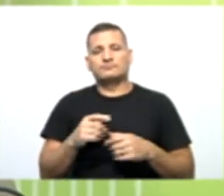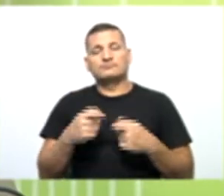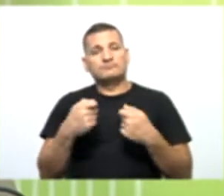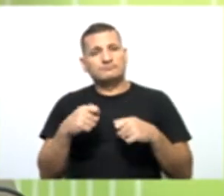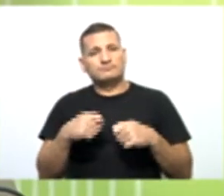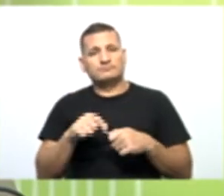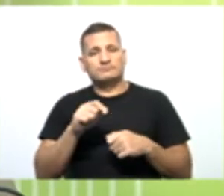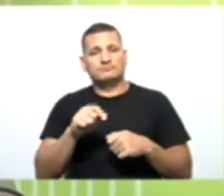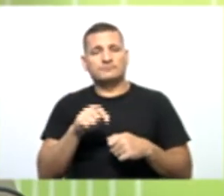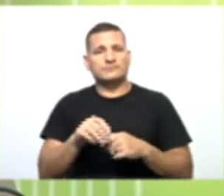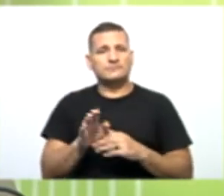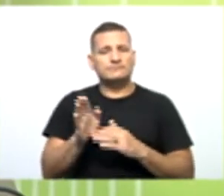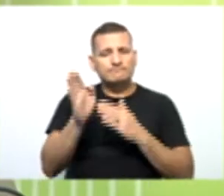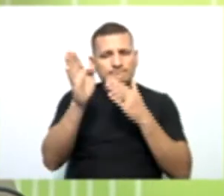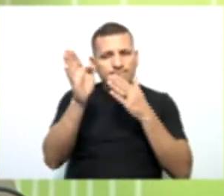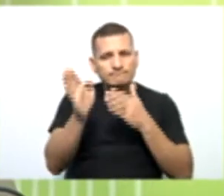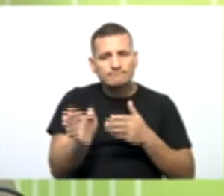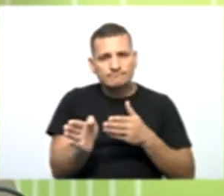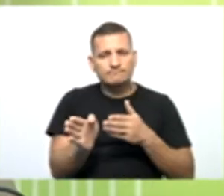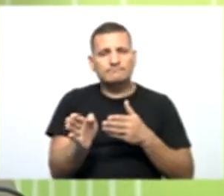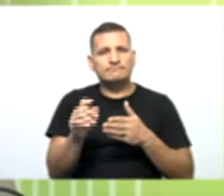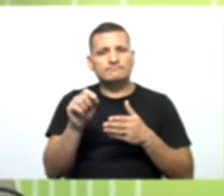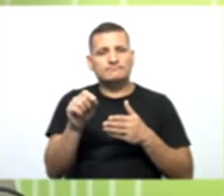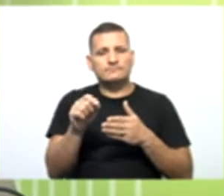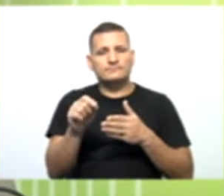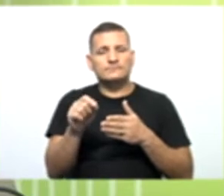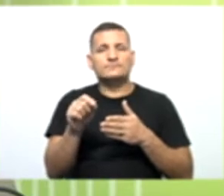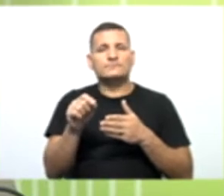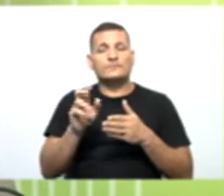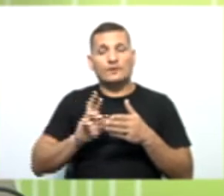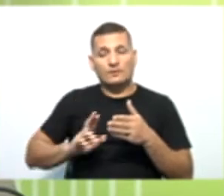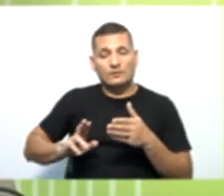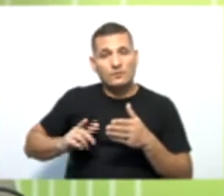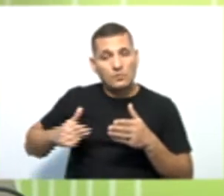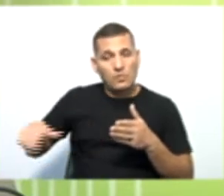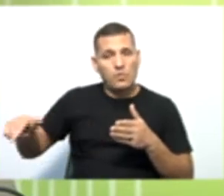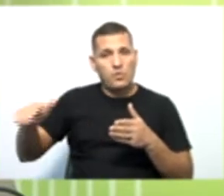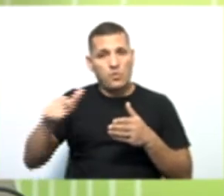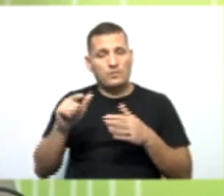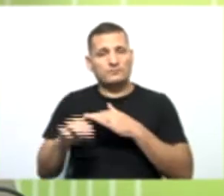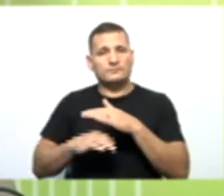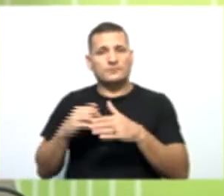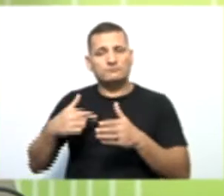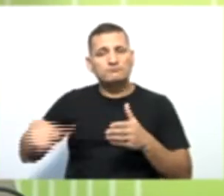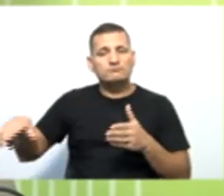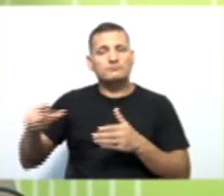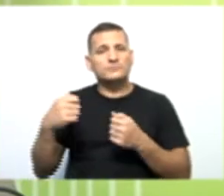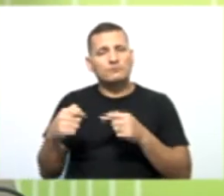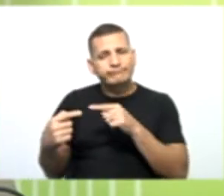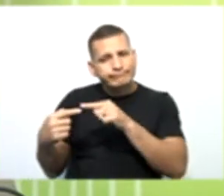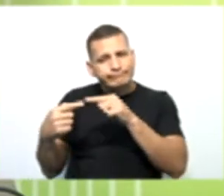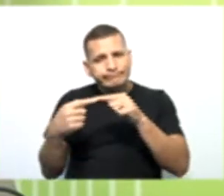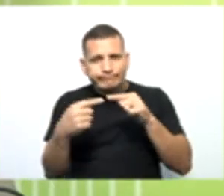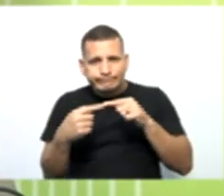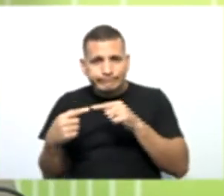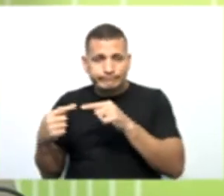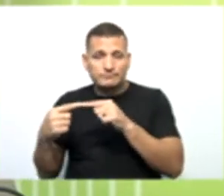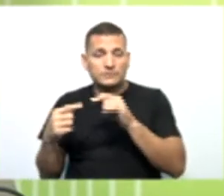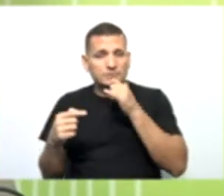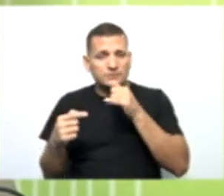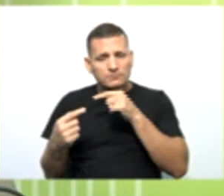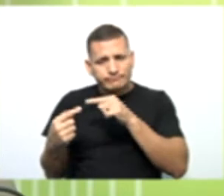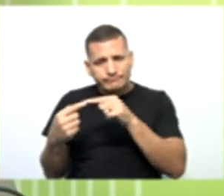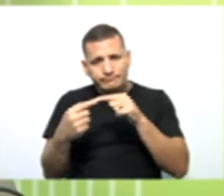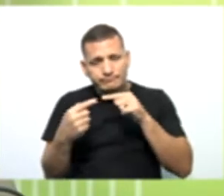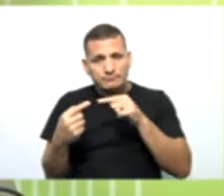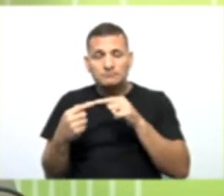estar alinhado, provavelmente, com as produções locais. E se eu estou alinhado, por que não